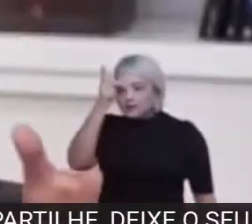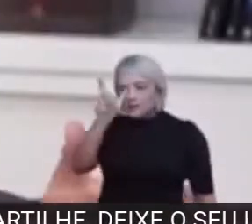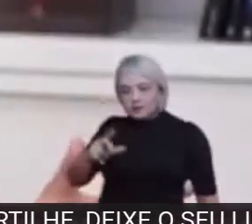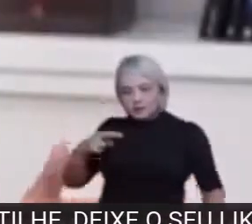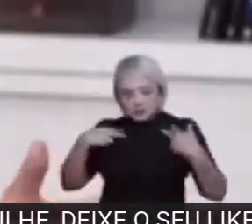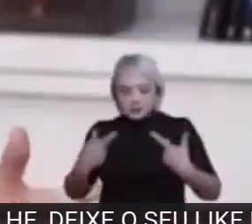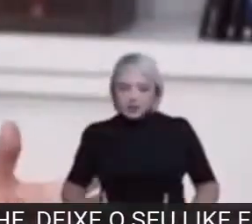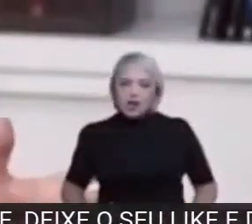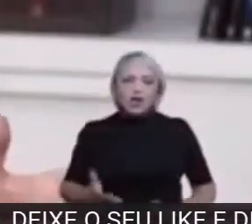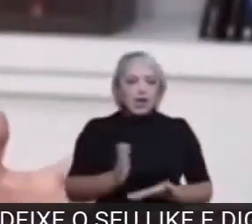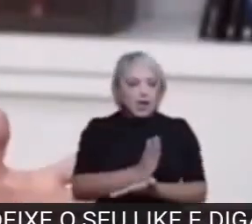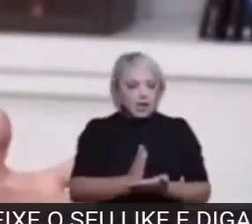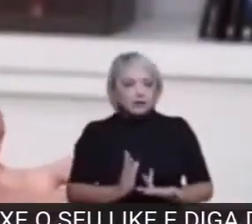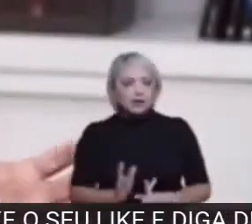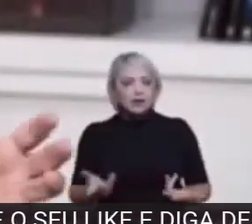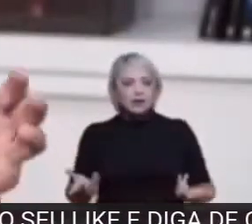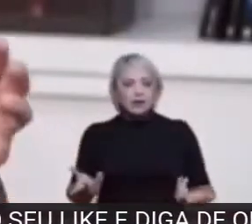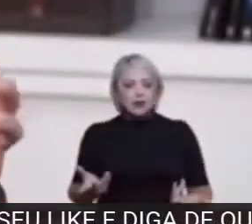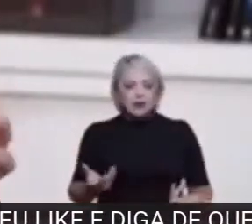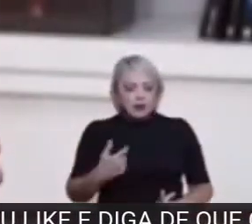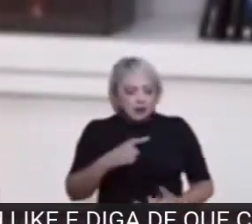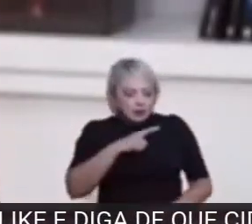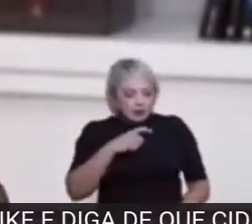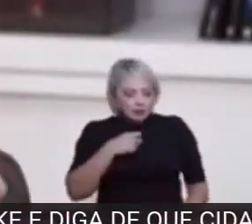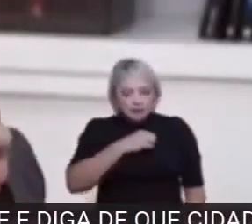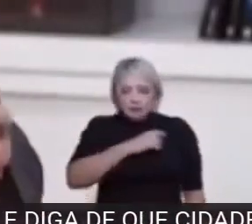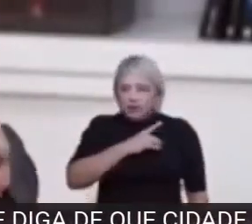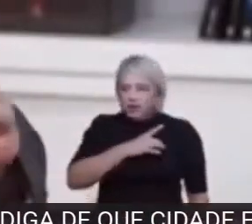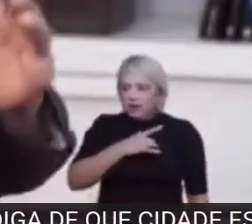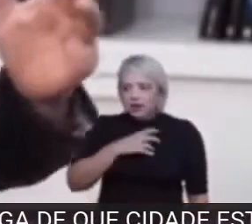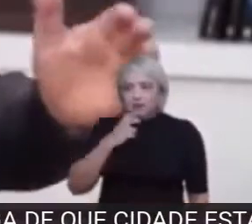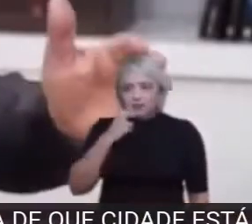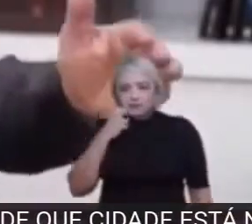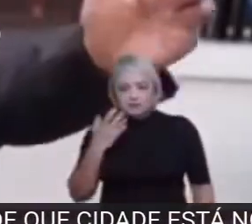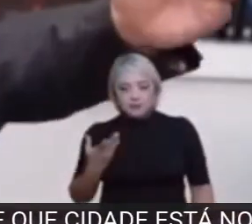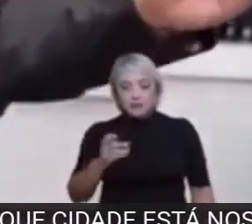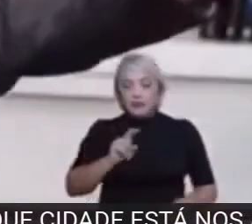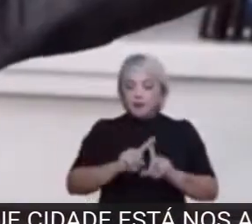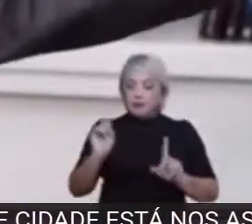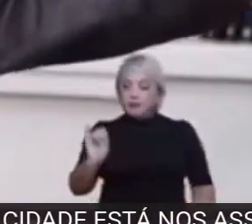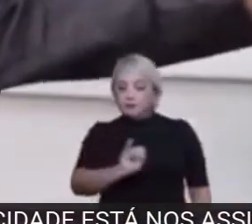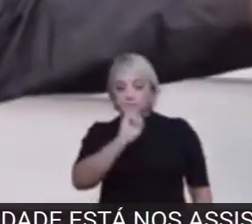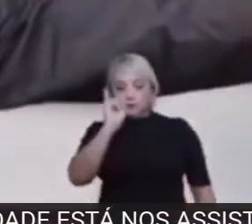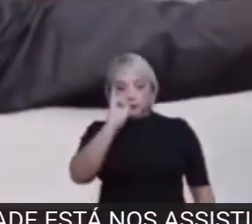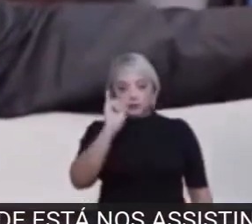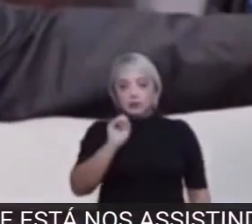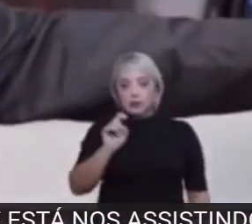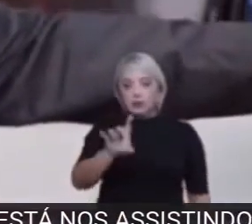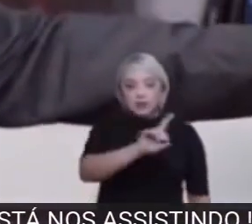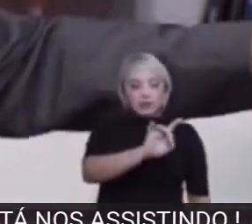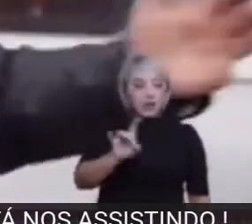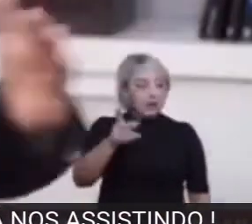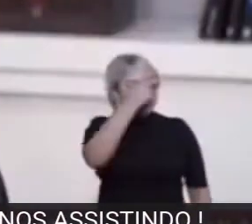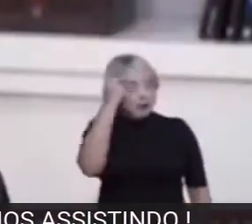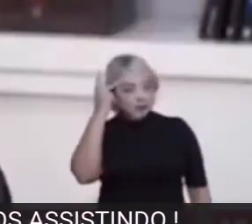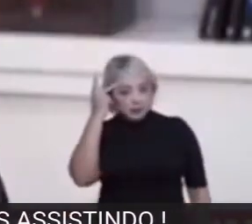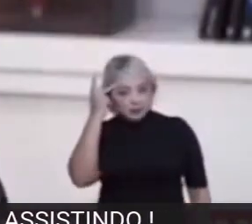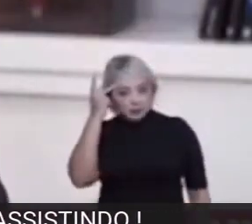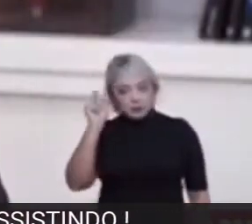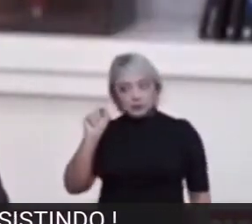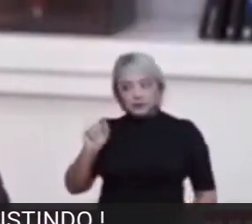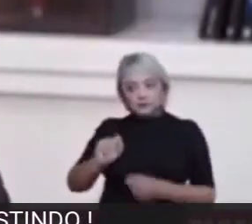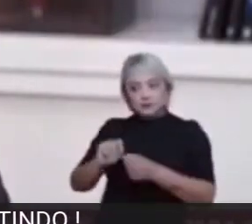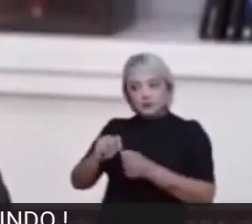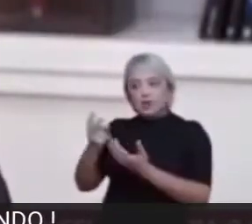sentem um pouco de receio. Tá? Mas é importante lembrar que as mesmas pessoas que cometeram aquele erro, na minha opinião,